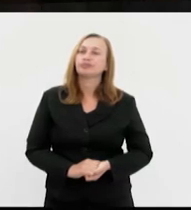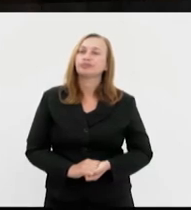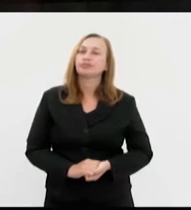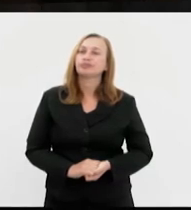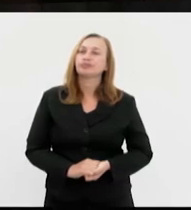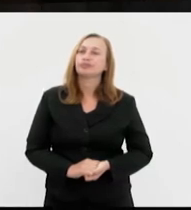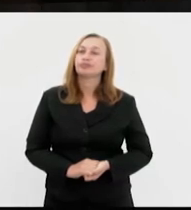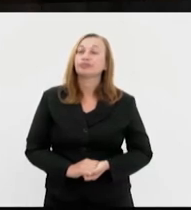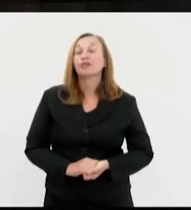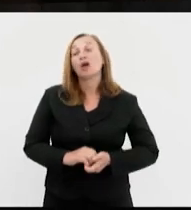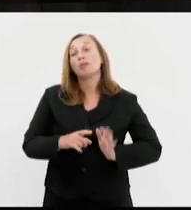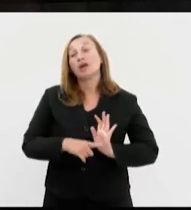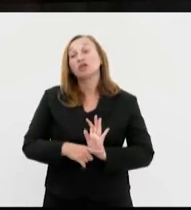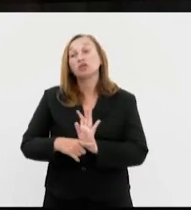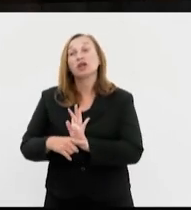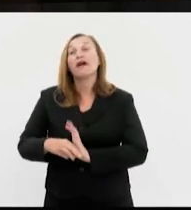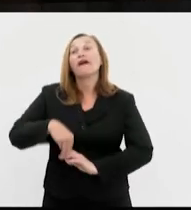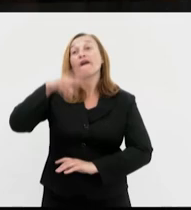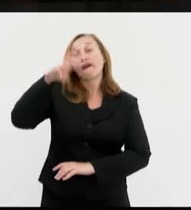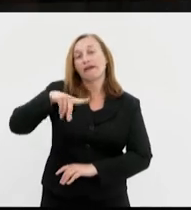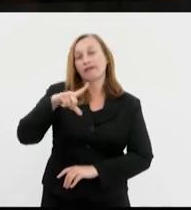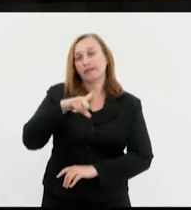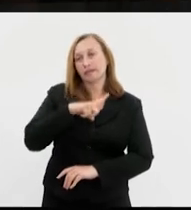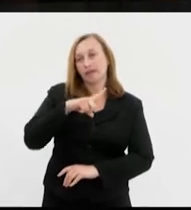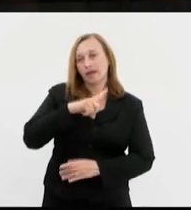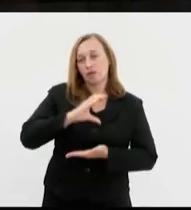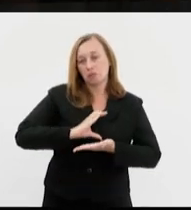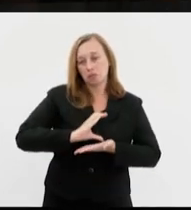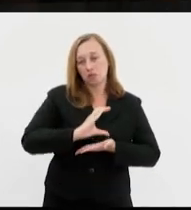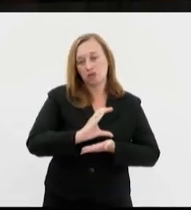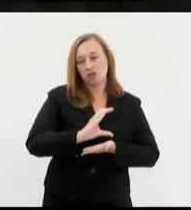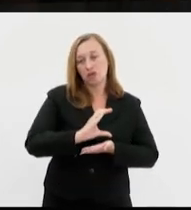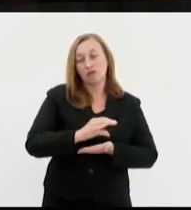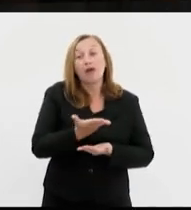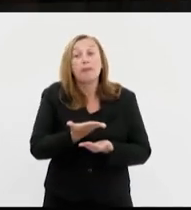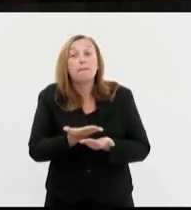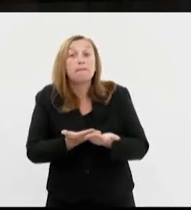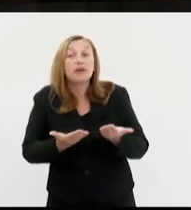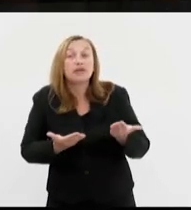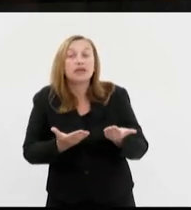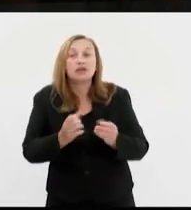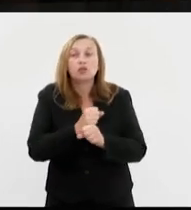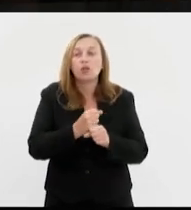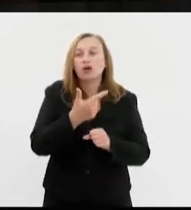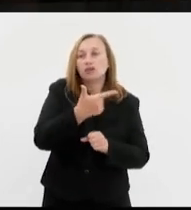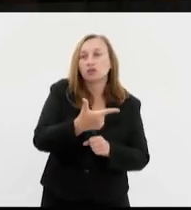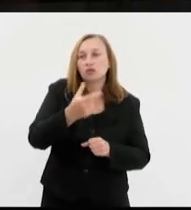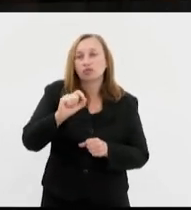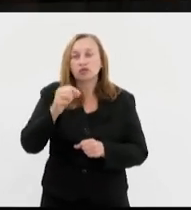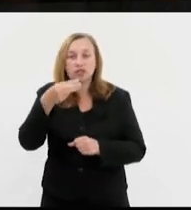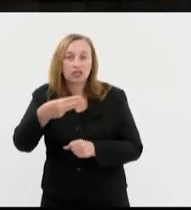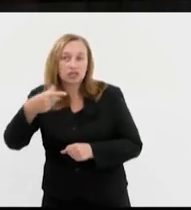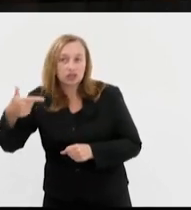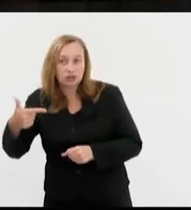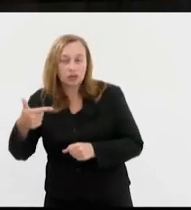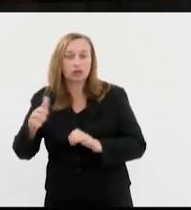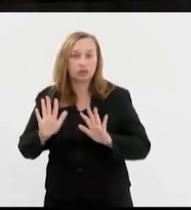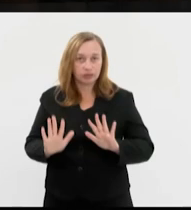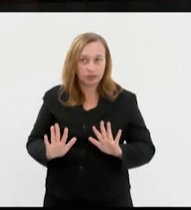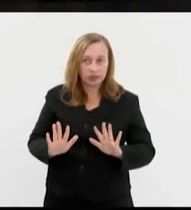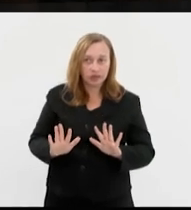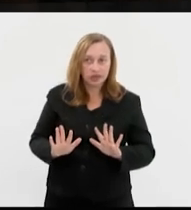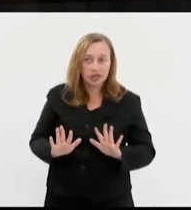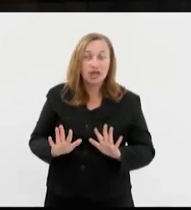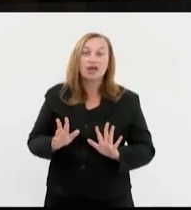quem tem benefício e vai perdê-lo a partir de 2032. Ainda explicita